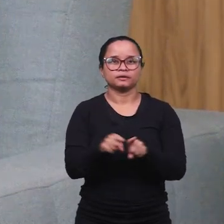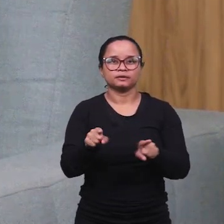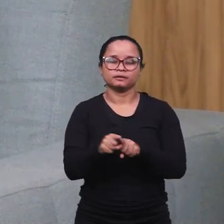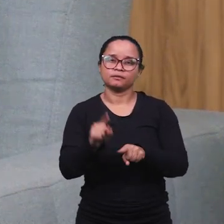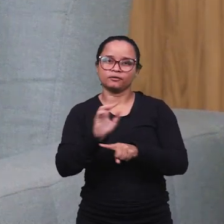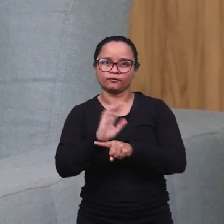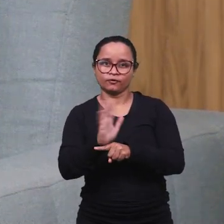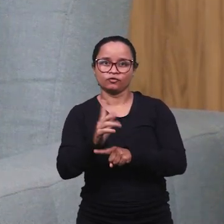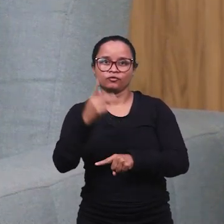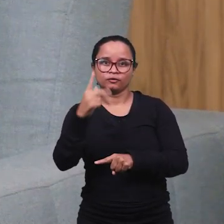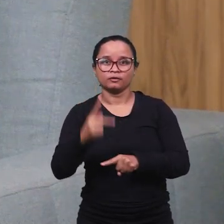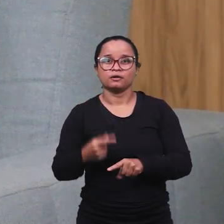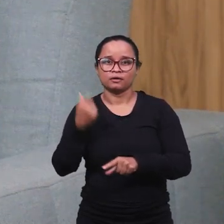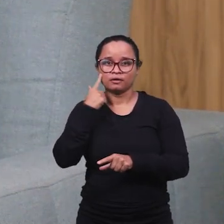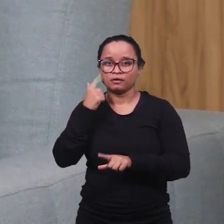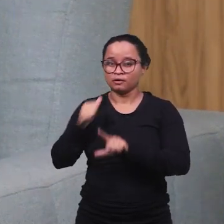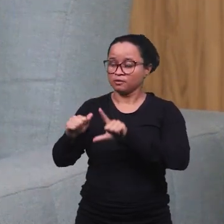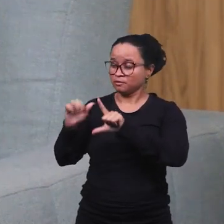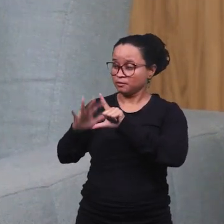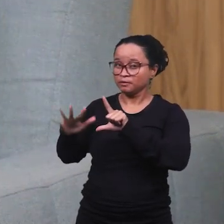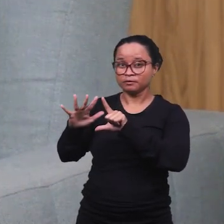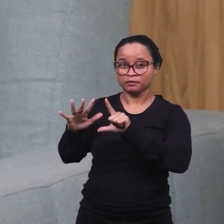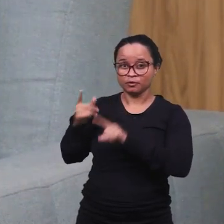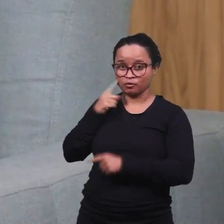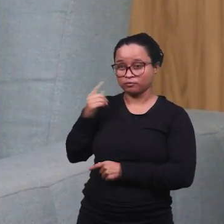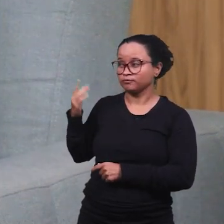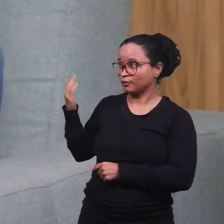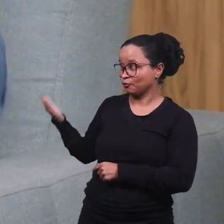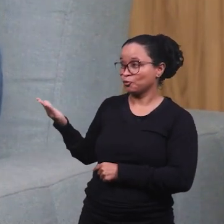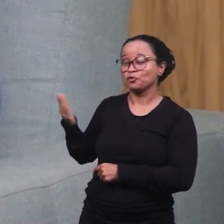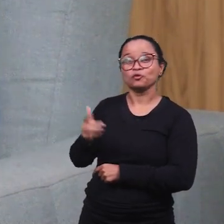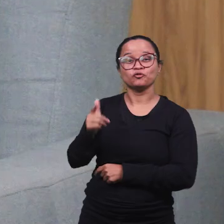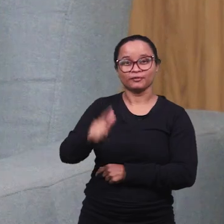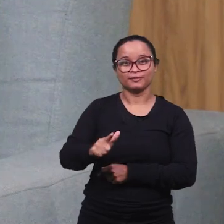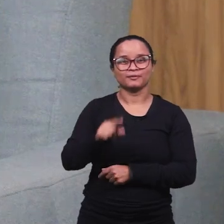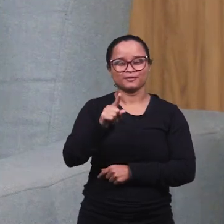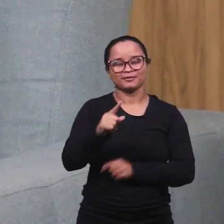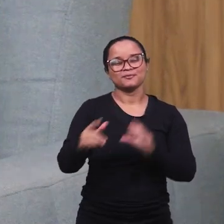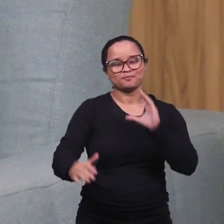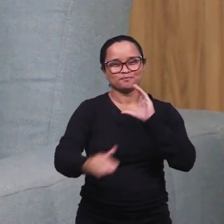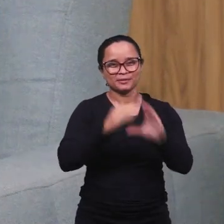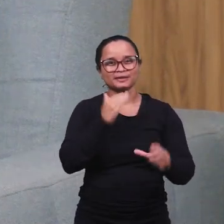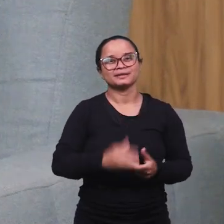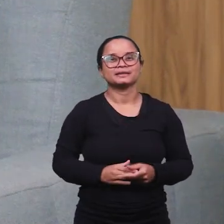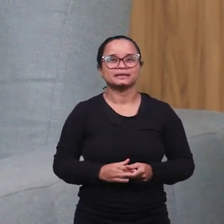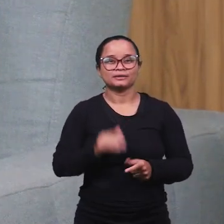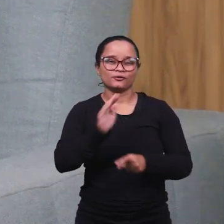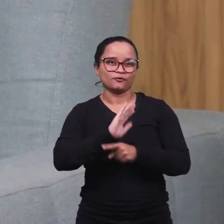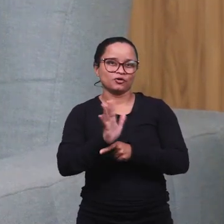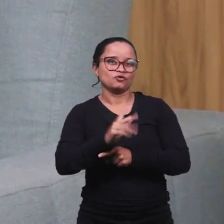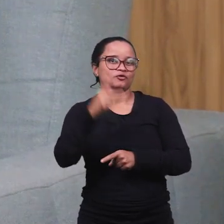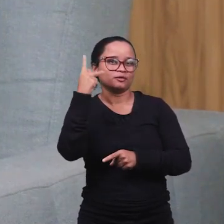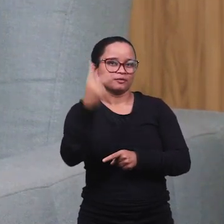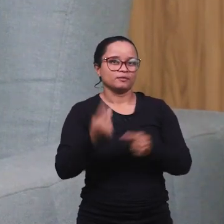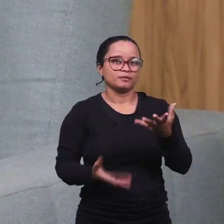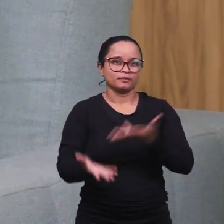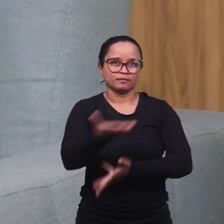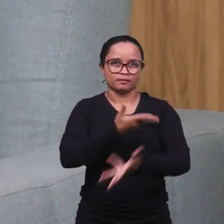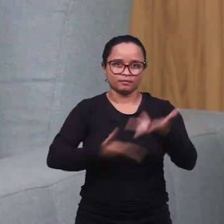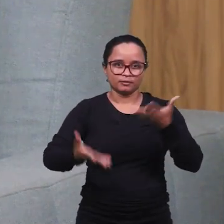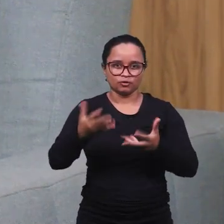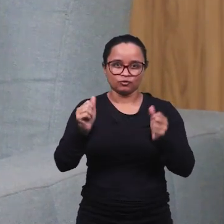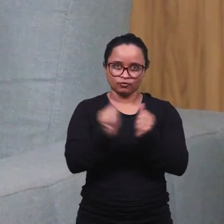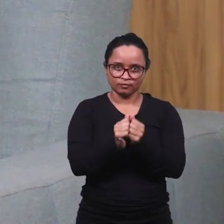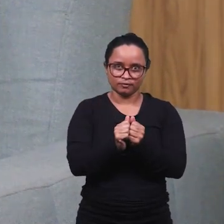pode também enviar o seu vídeo neste QR Code que continua aqui, está aparecendo de novo, para que você envie então o seu vídeo